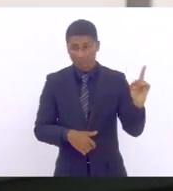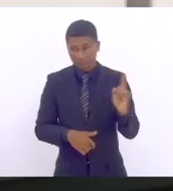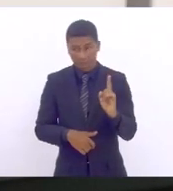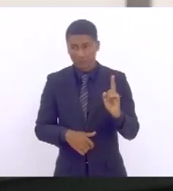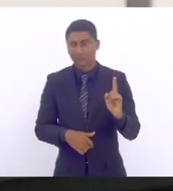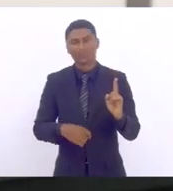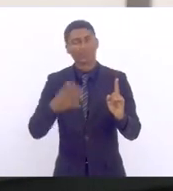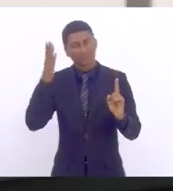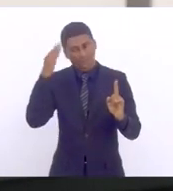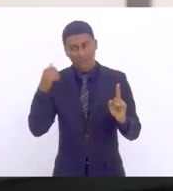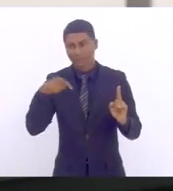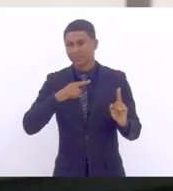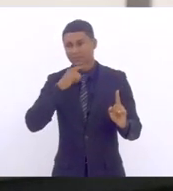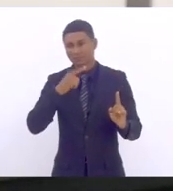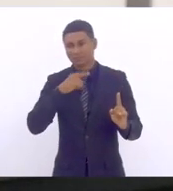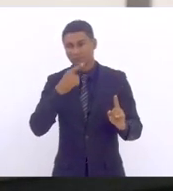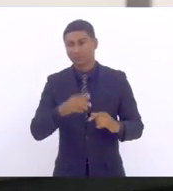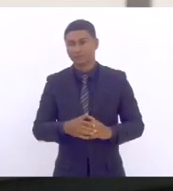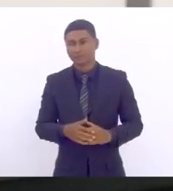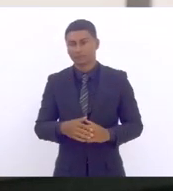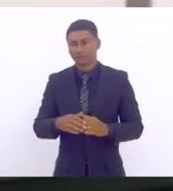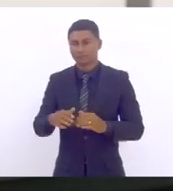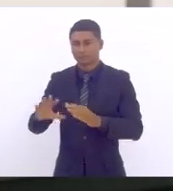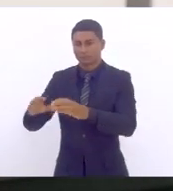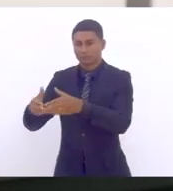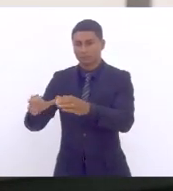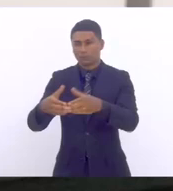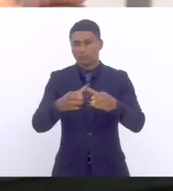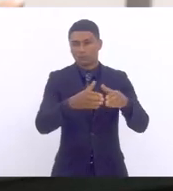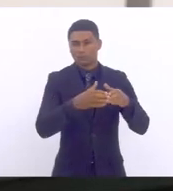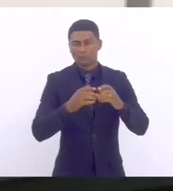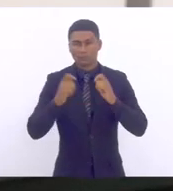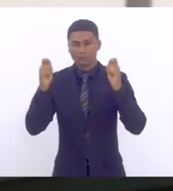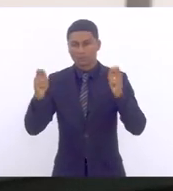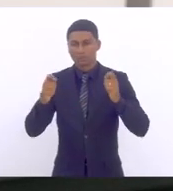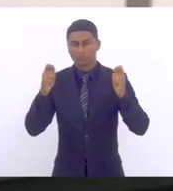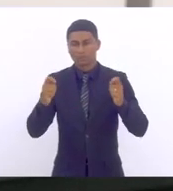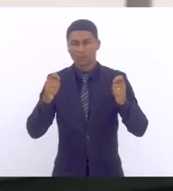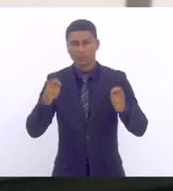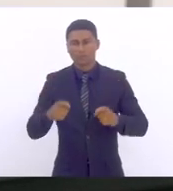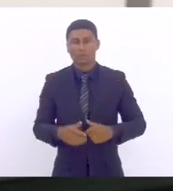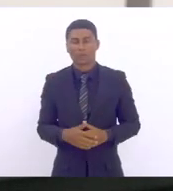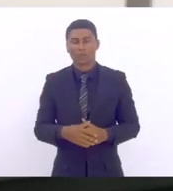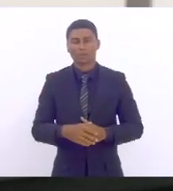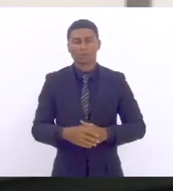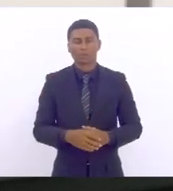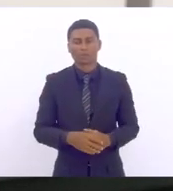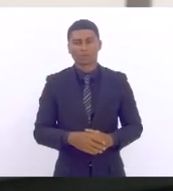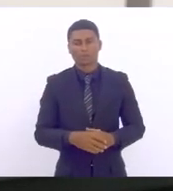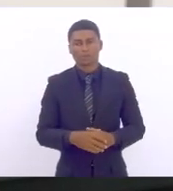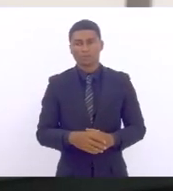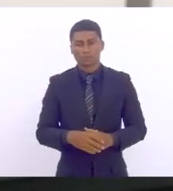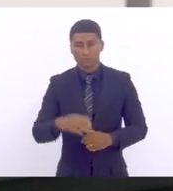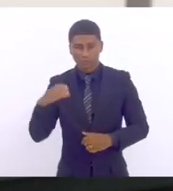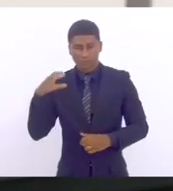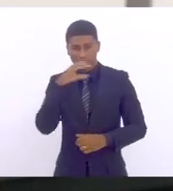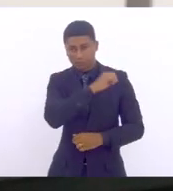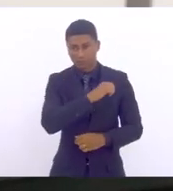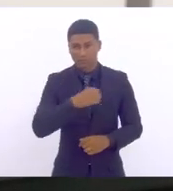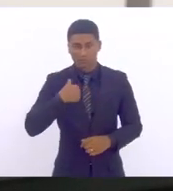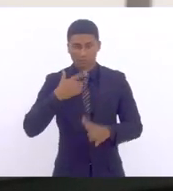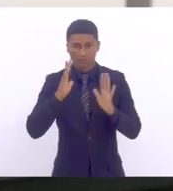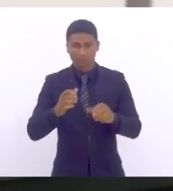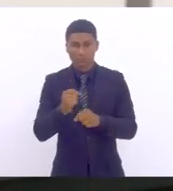possível. As co-irmãs aí, o Anderson falou muito bem, a Yang falou muito bem também. Só para ser rápido, tenho 20 anos de